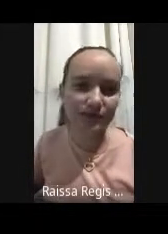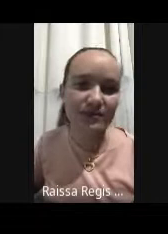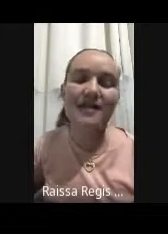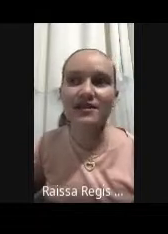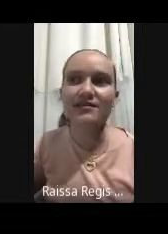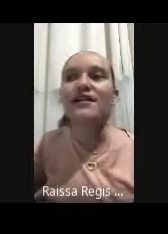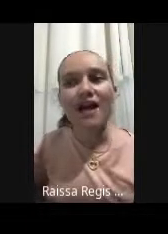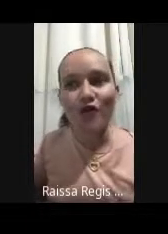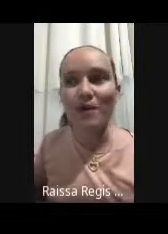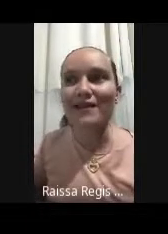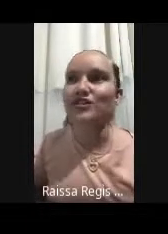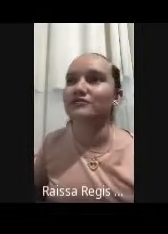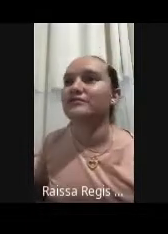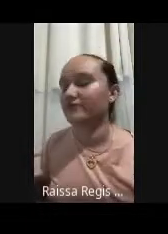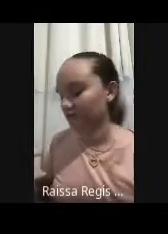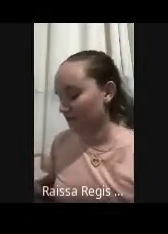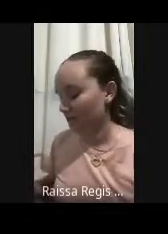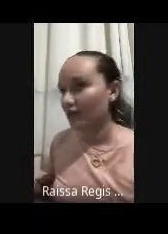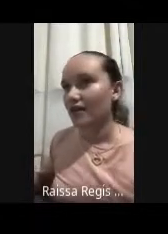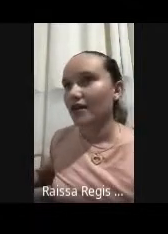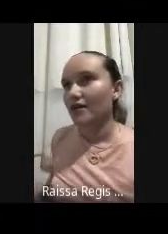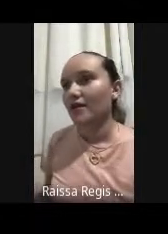escrita, a não ser a escrita alfabética.